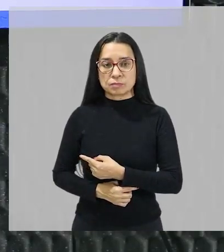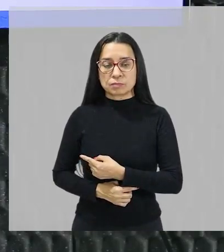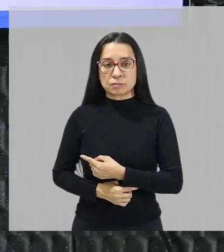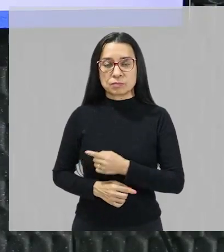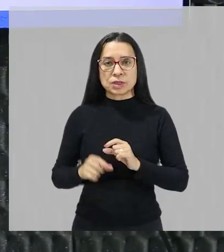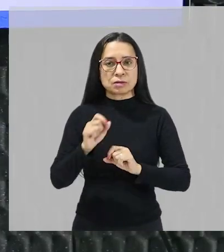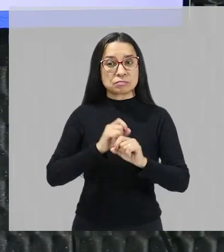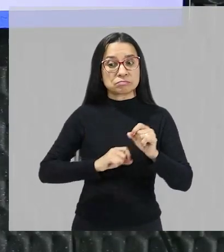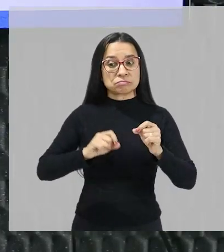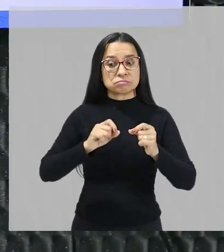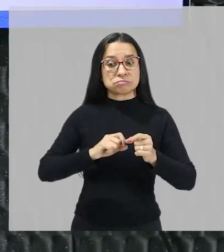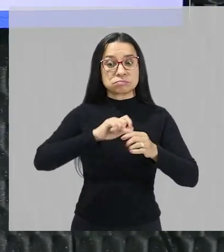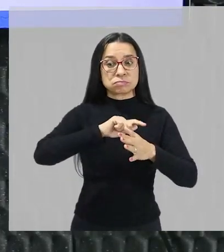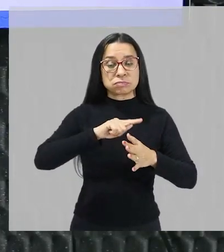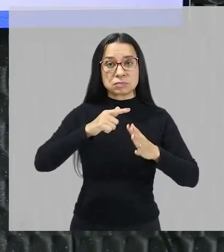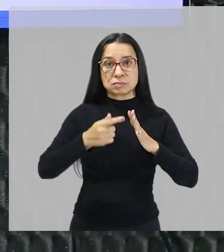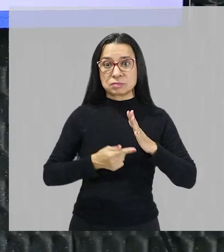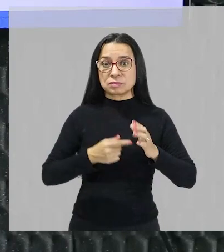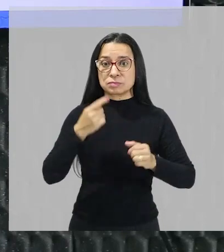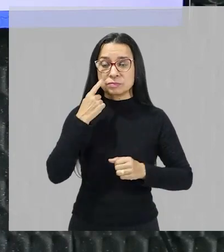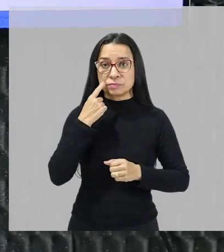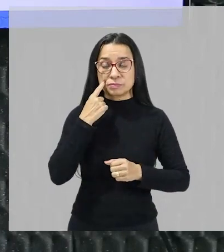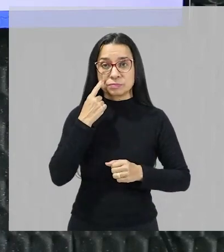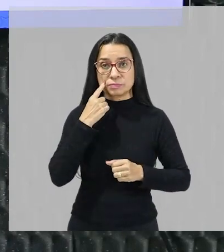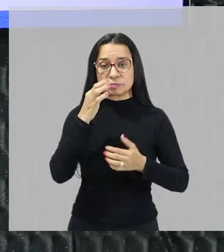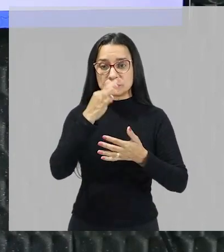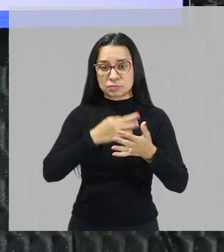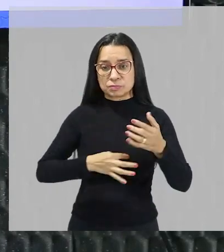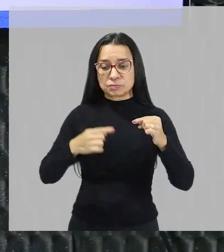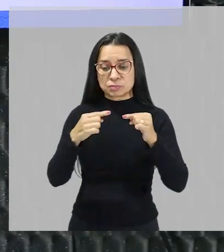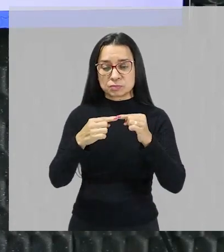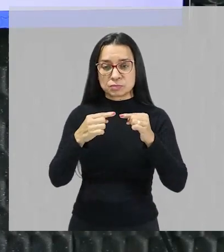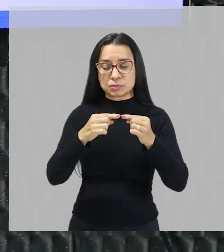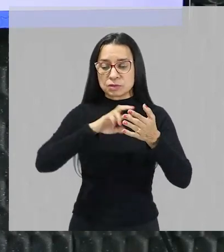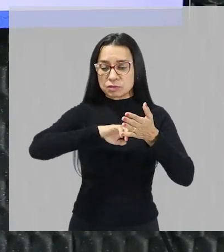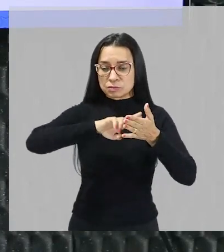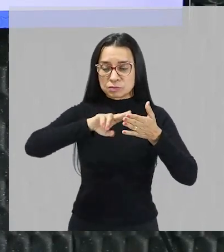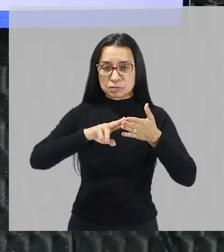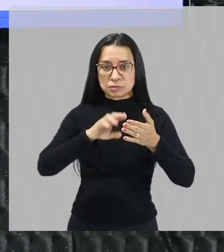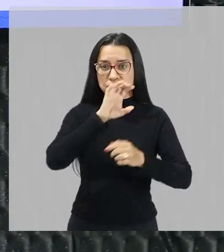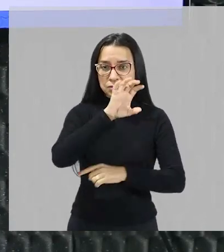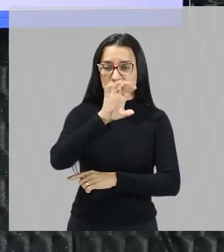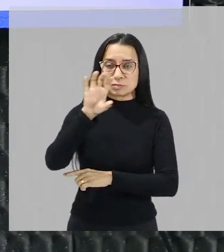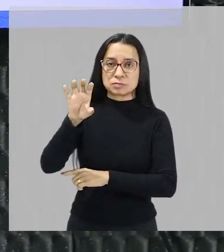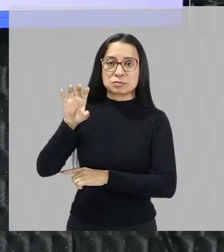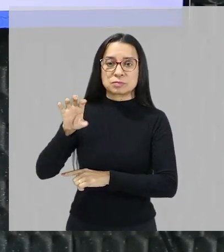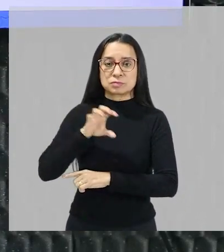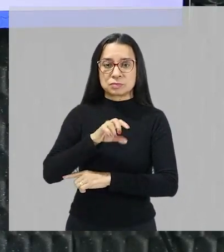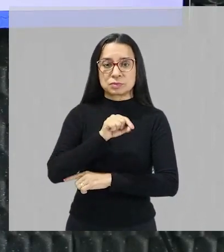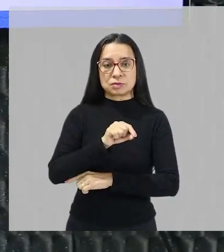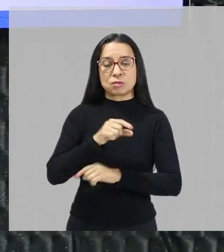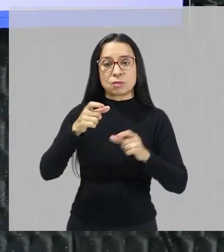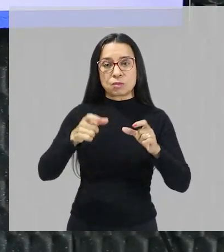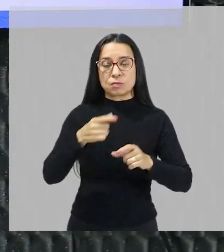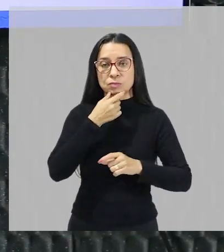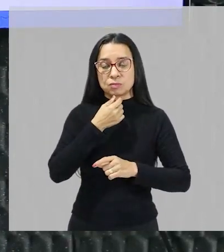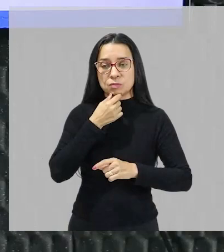Que aspectos que a gente leu no texto tem a ver com a diversidade regional, sobretudo da região onde o Zé de